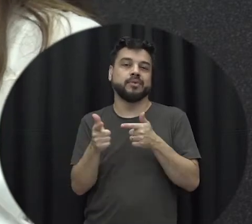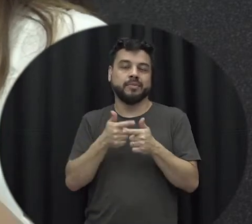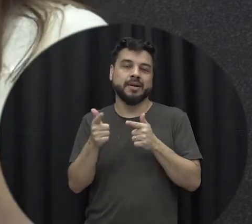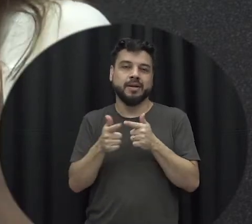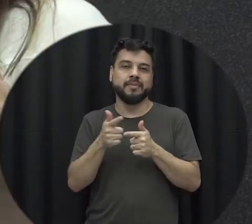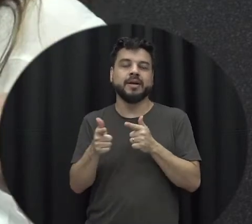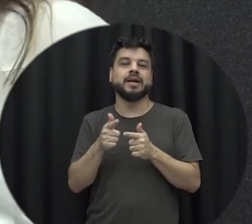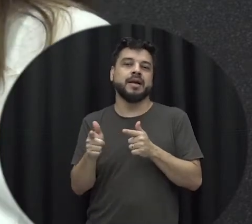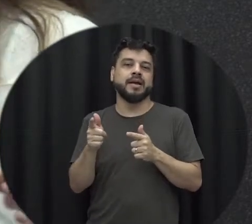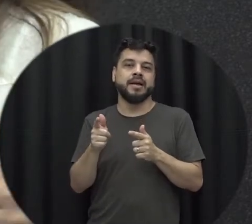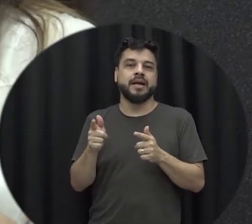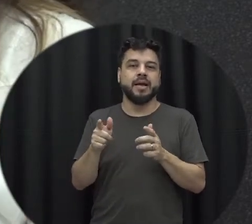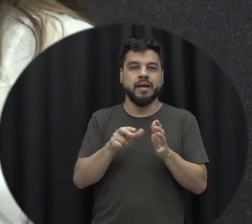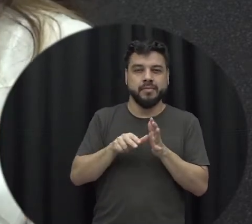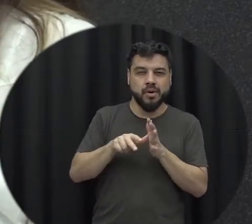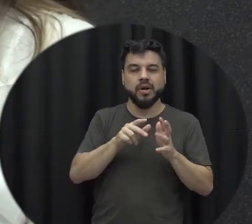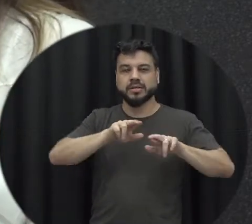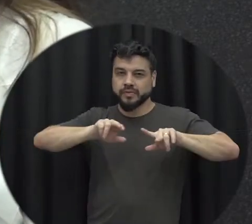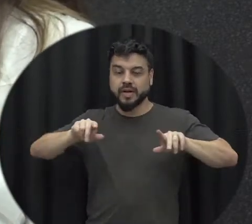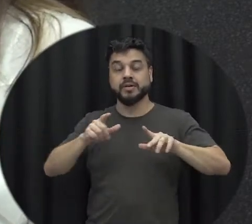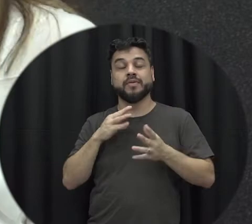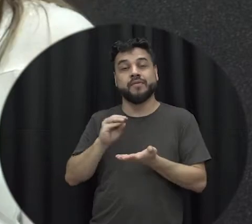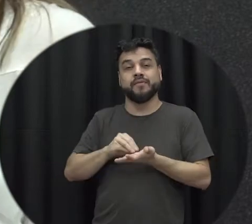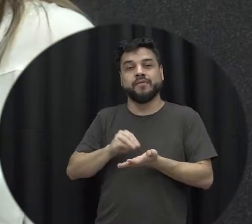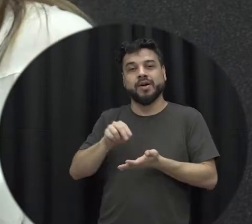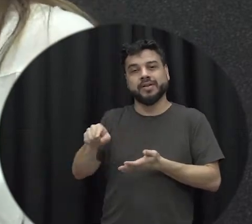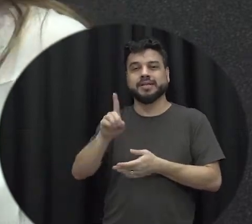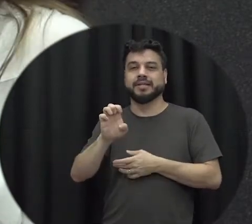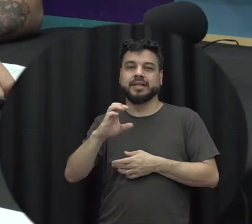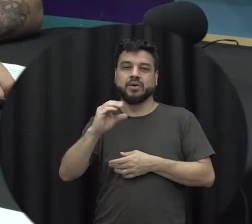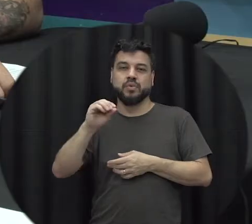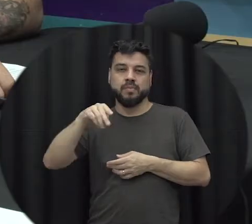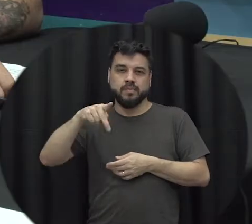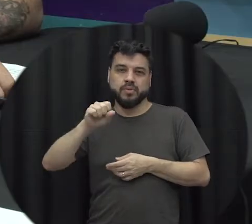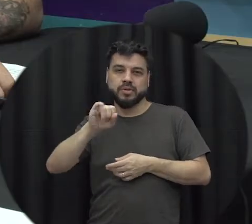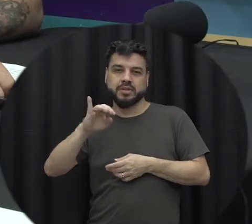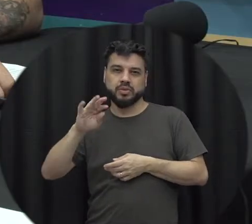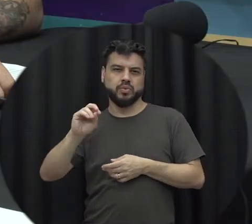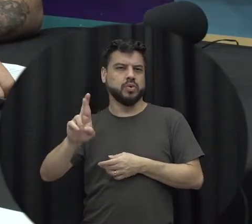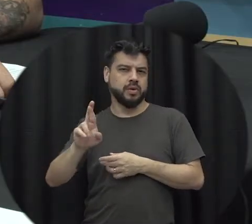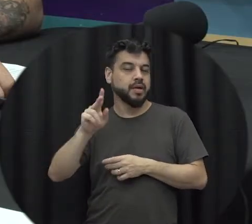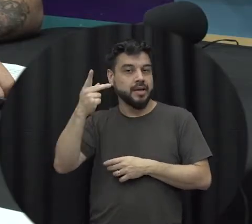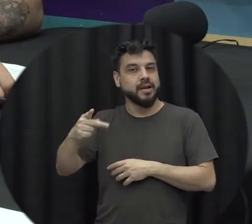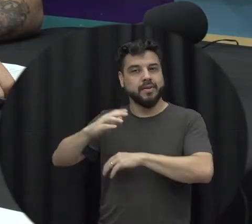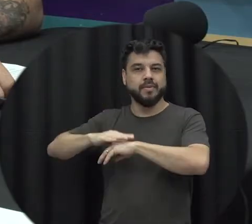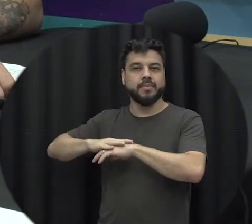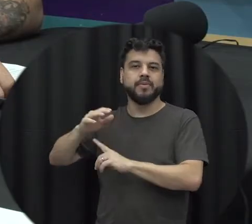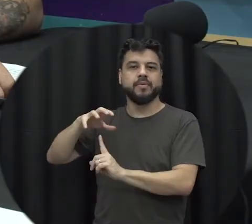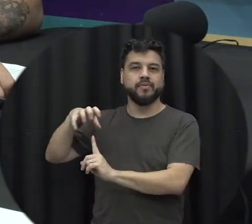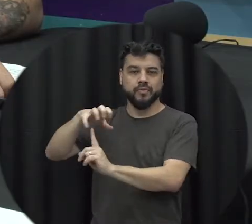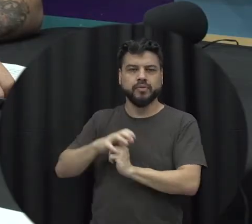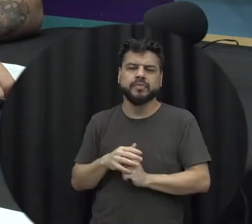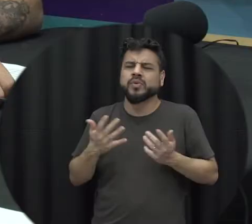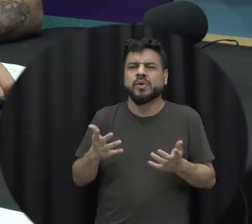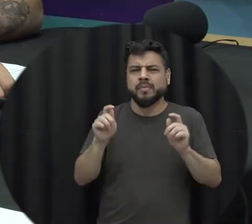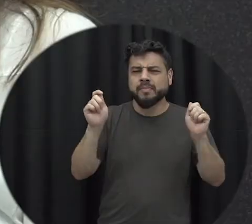biológicos da ausência desses decompositores. Mais ou menos assim. Professora, e qual que é o potencial biotecnológico dos